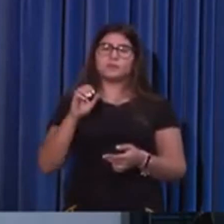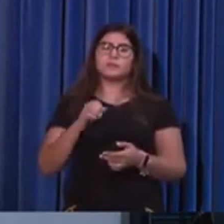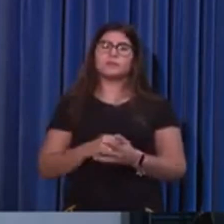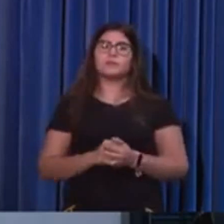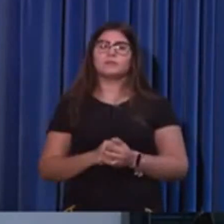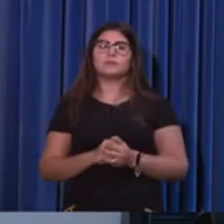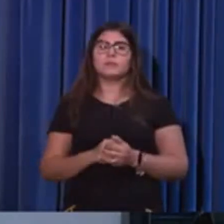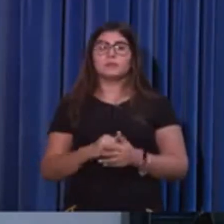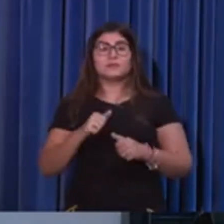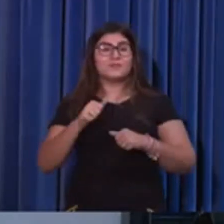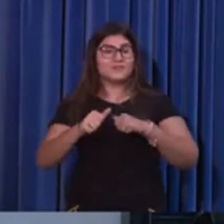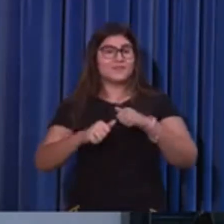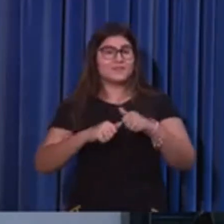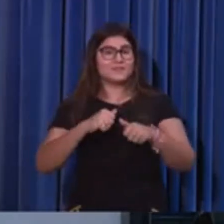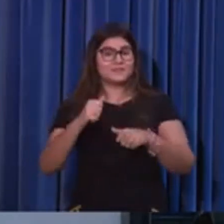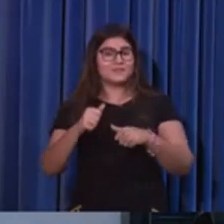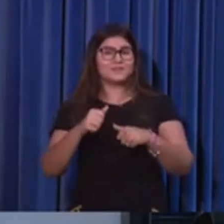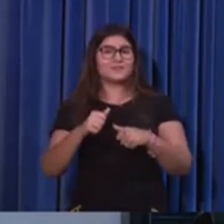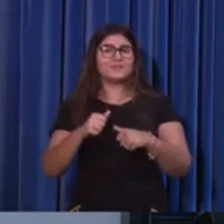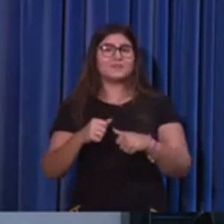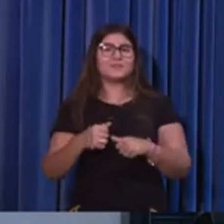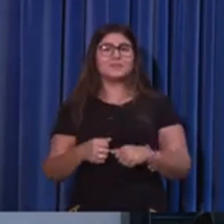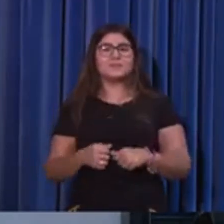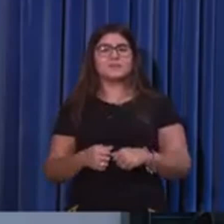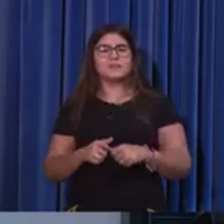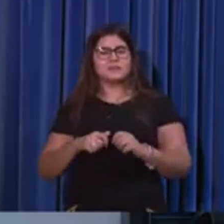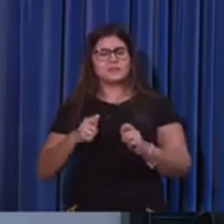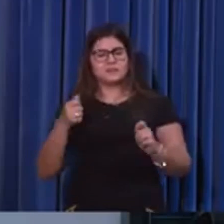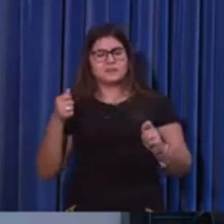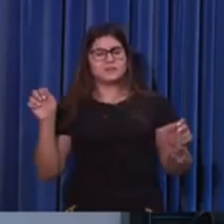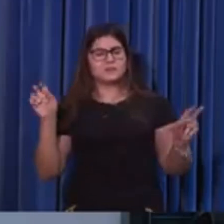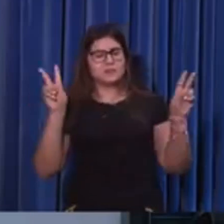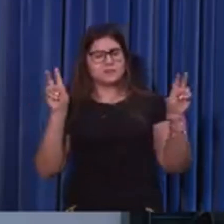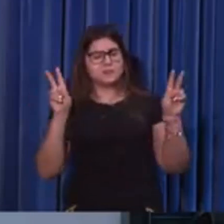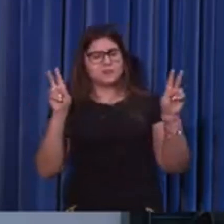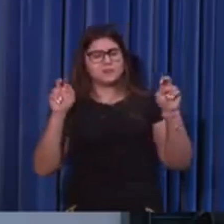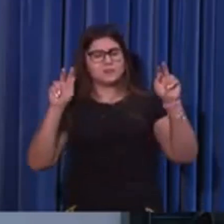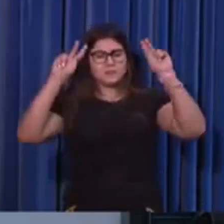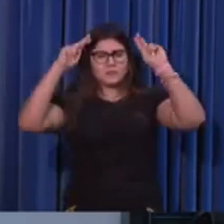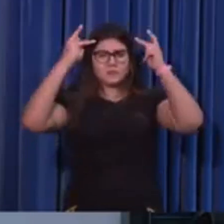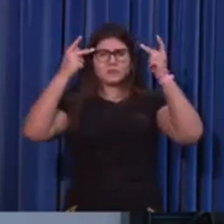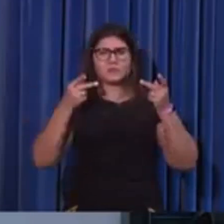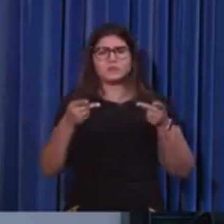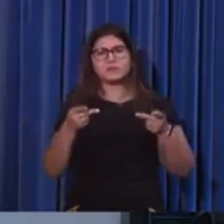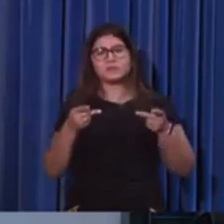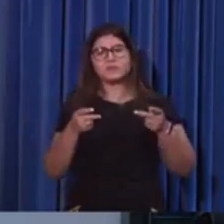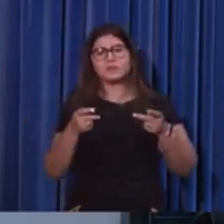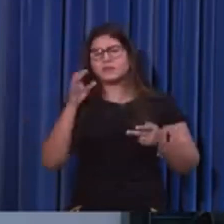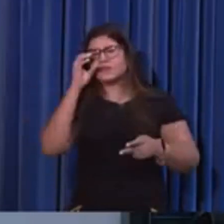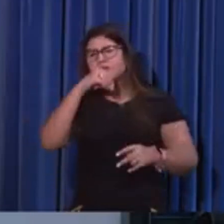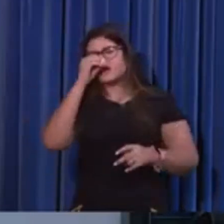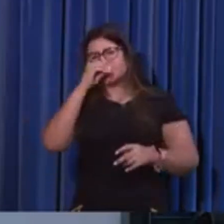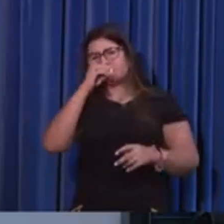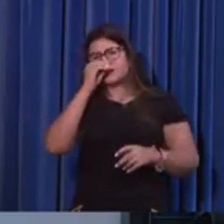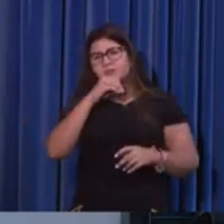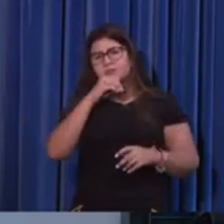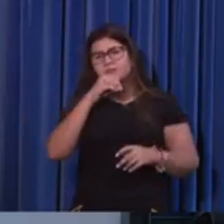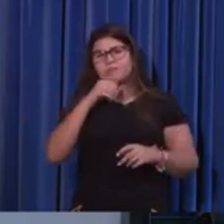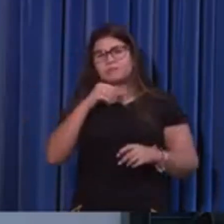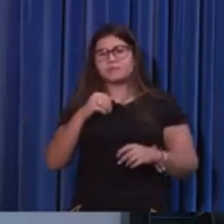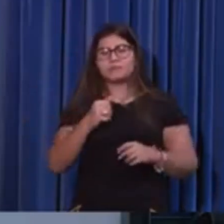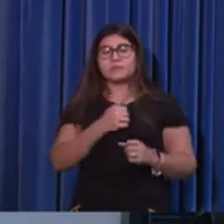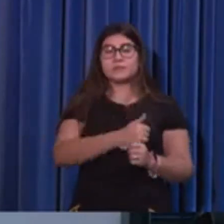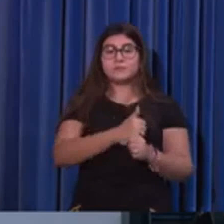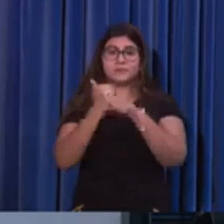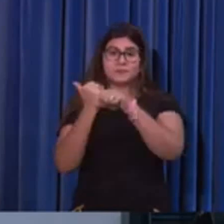à modernidade, quando esses grandes temas da humanidade seriam rejeitados e